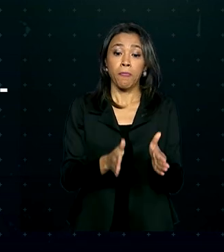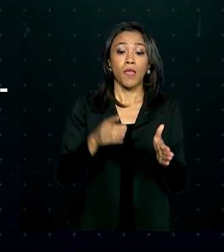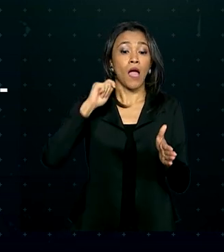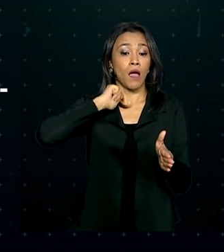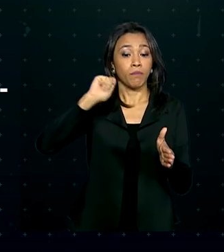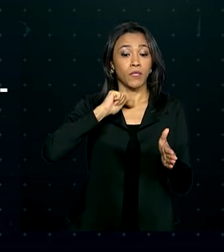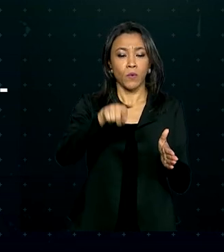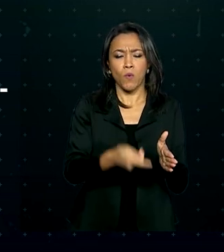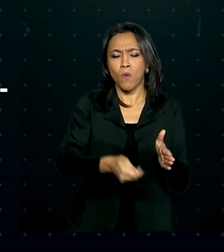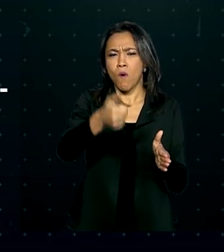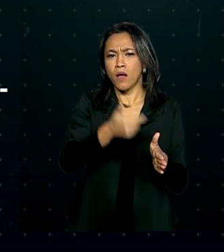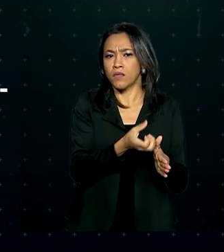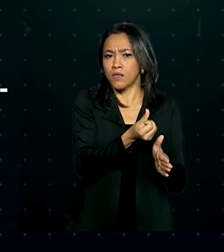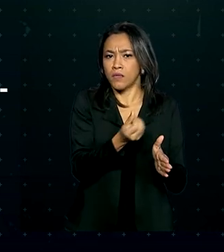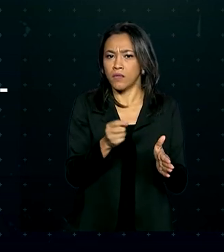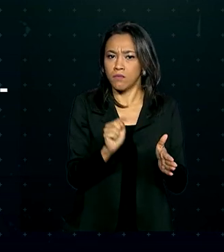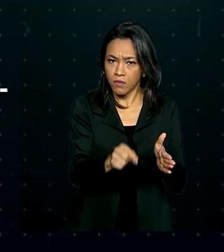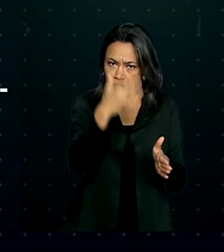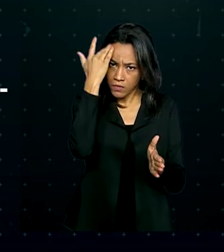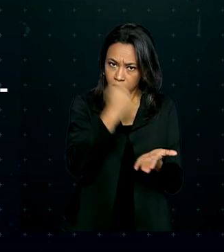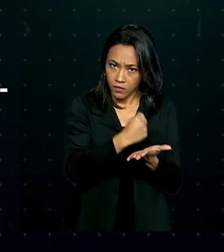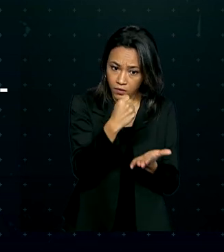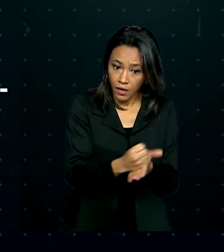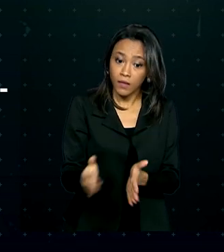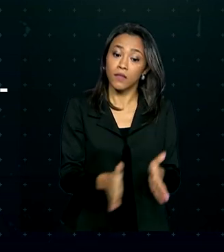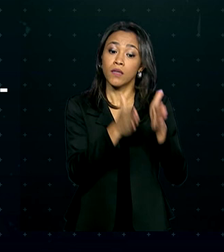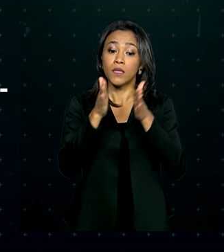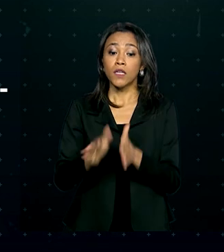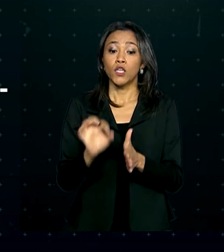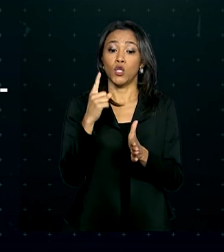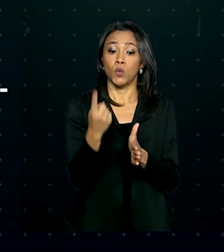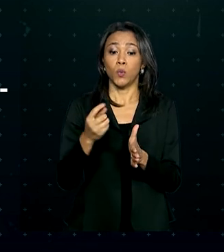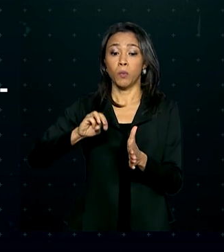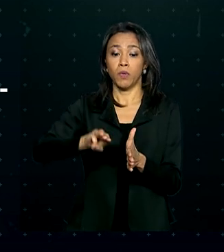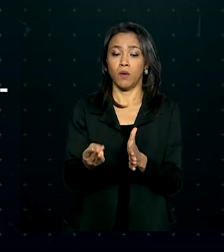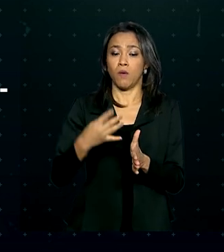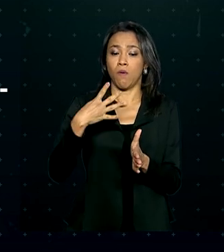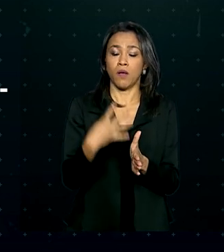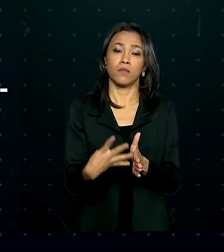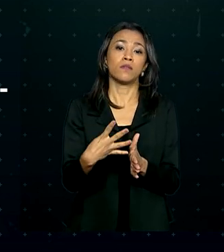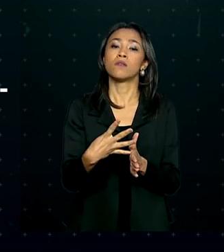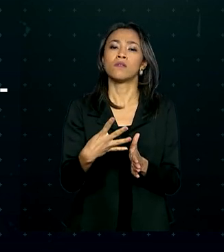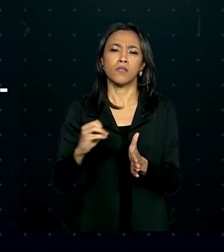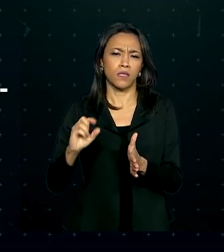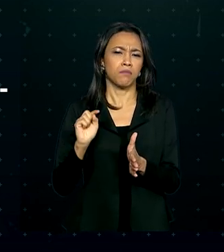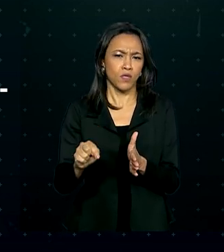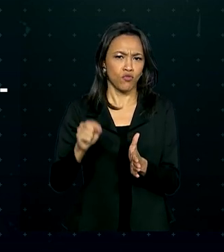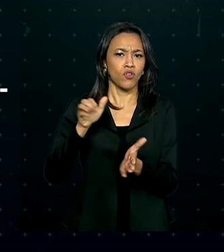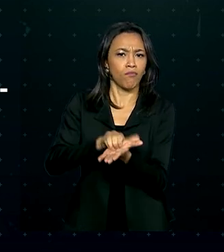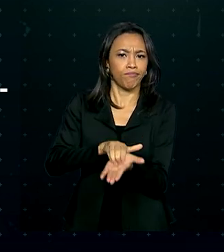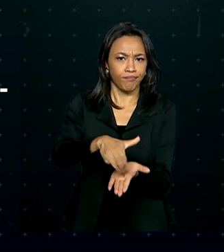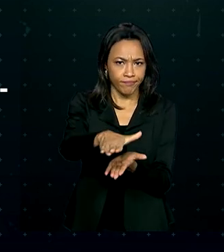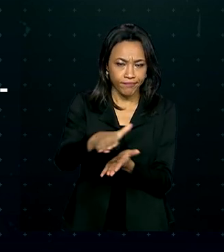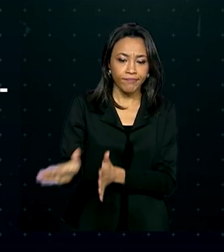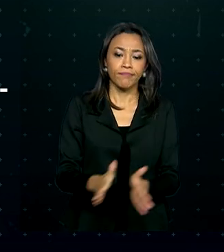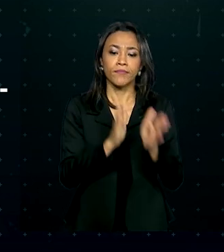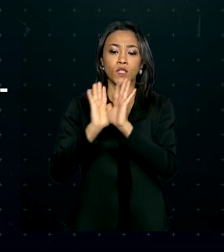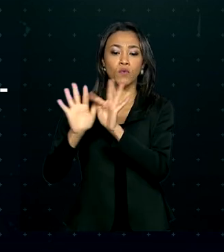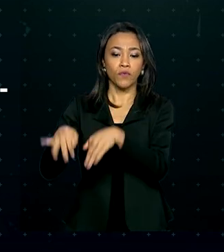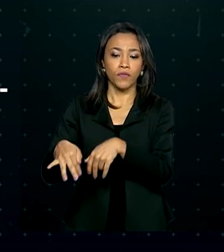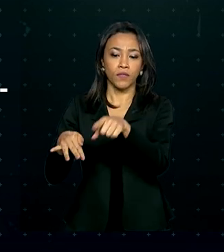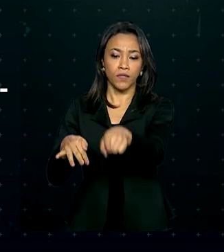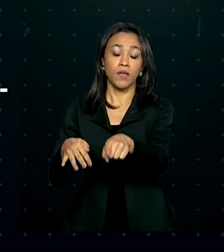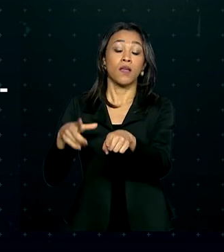quase 600 mil pessoas foram contratadas e cerca de 1 milhão e 400 mil foram demitidas. O saldo final